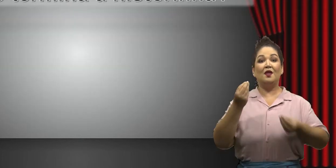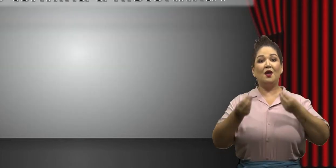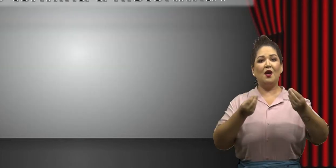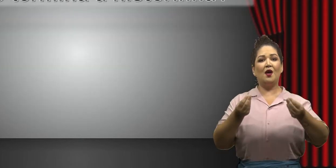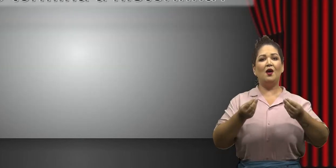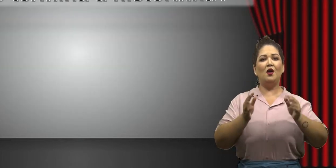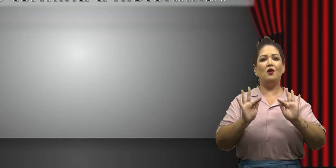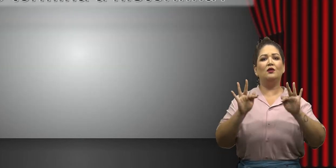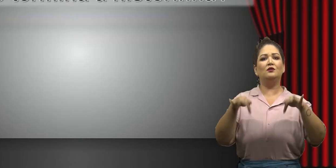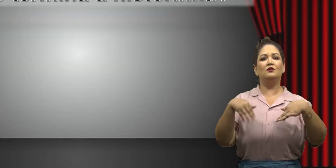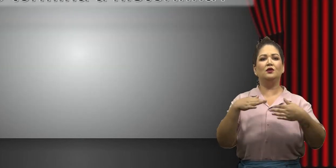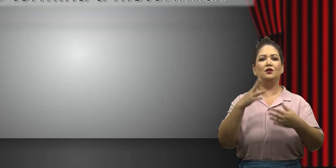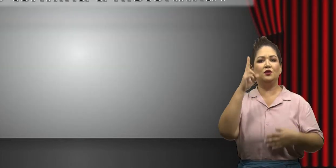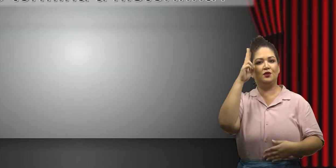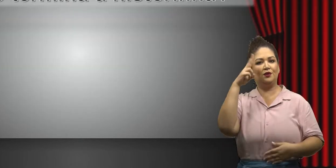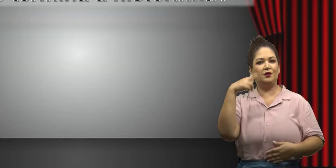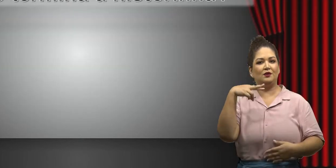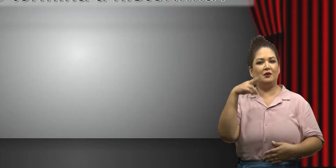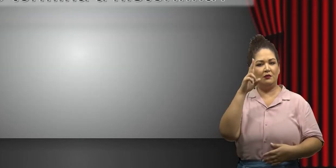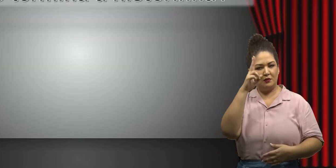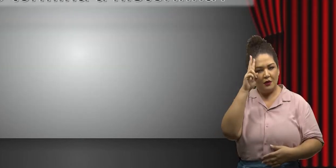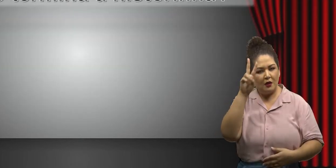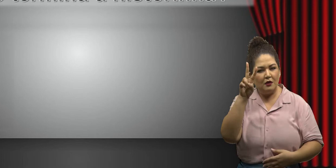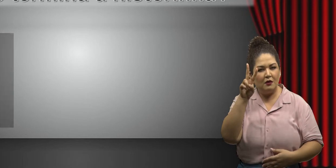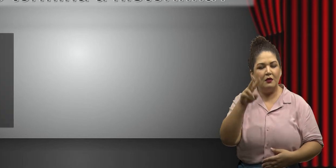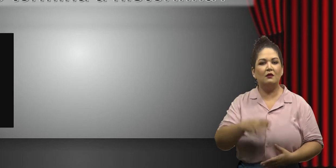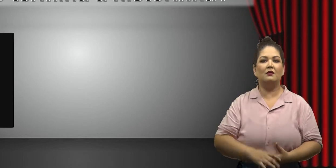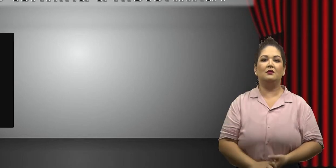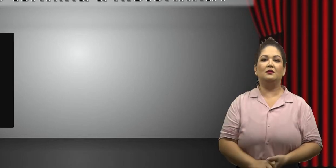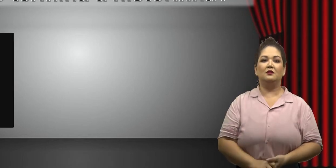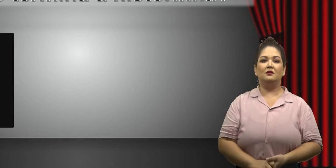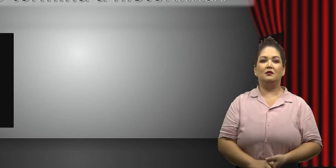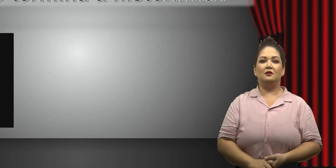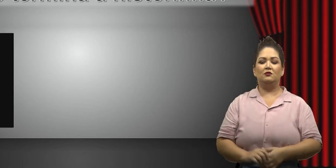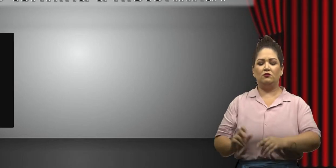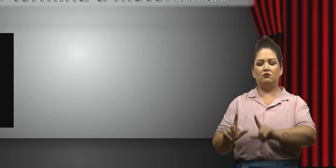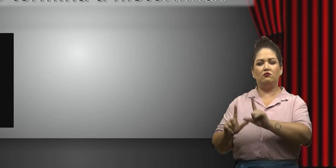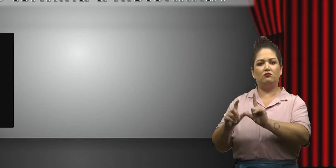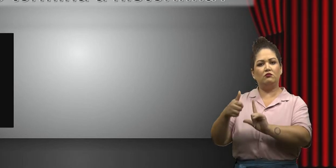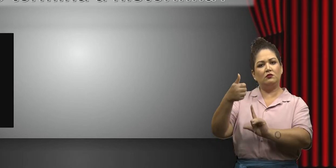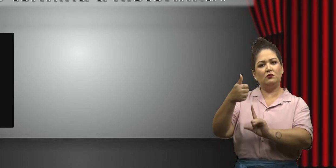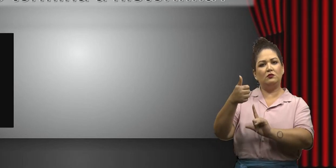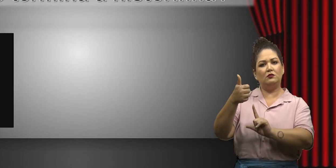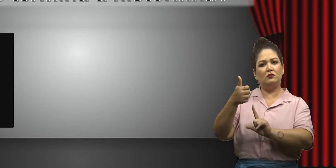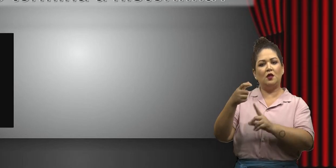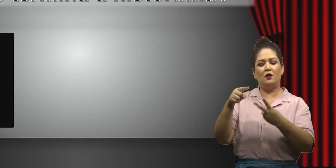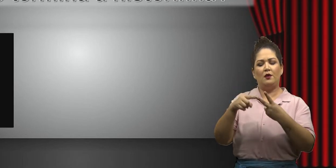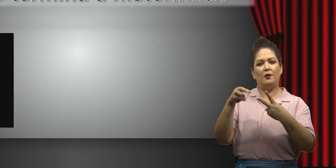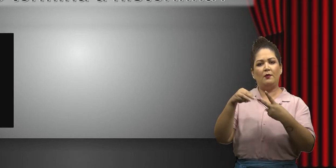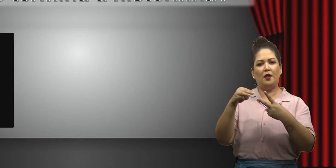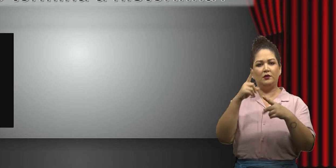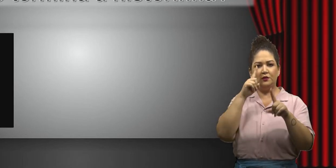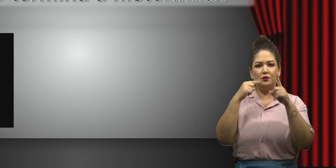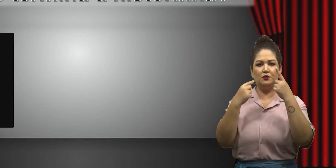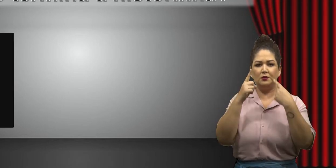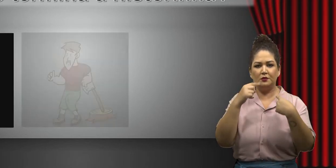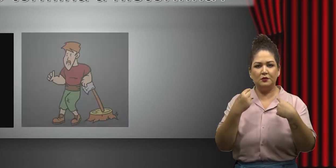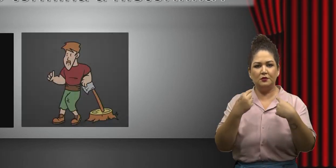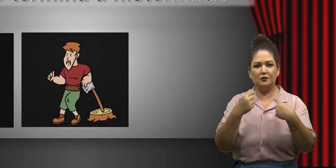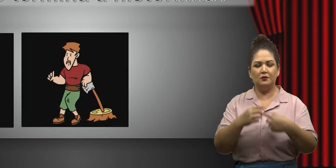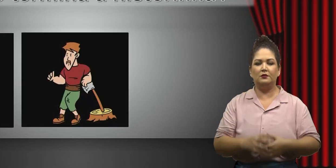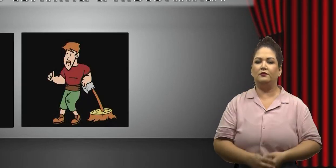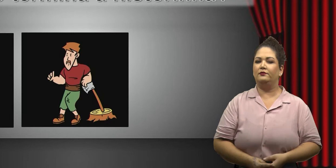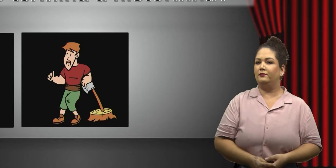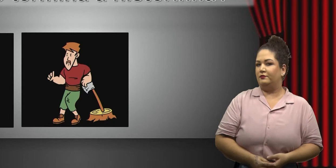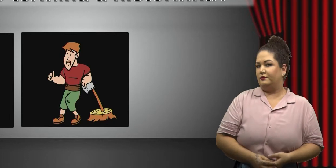como termina a historinha? Lembra? O final da nossa história era Maria chorando?